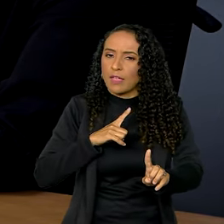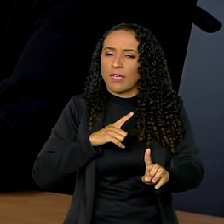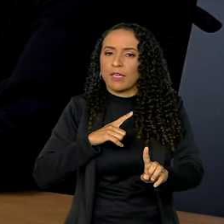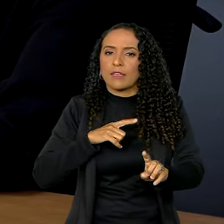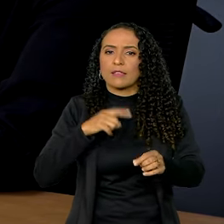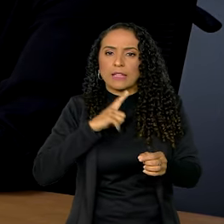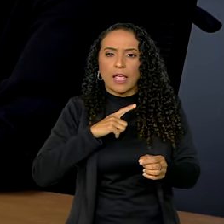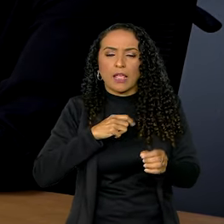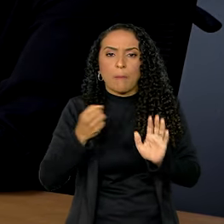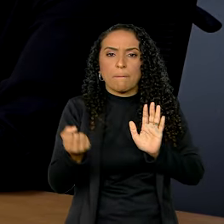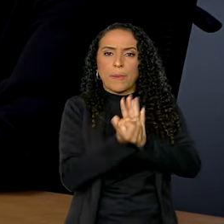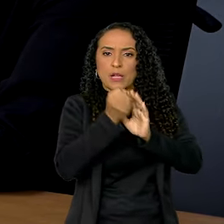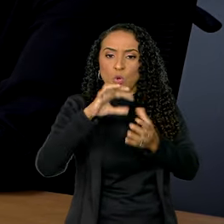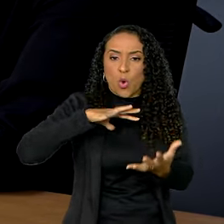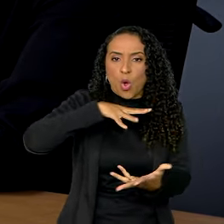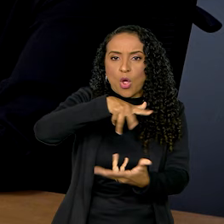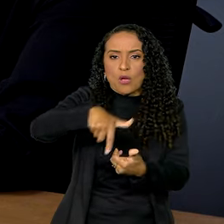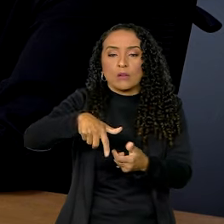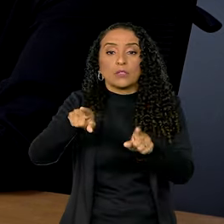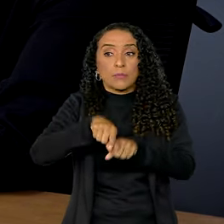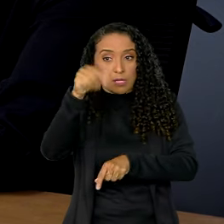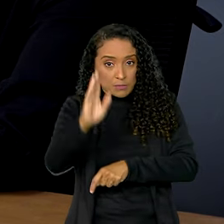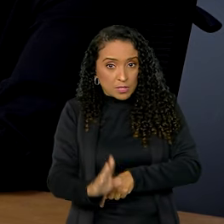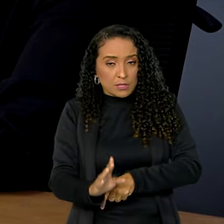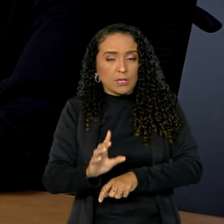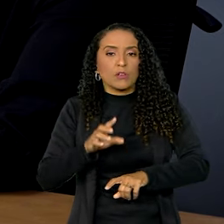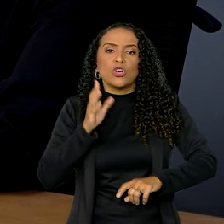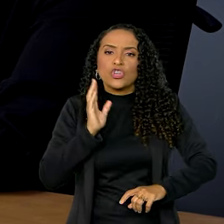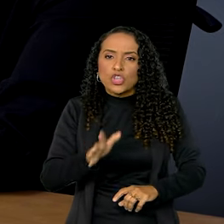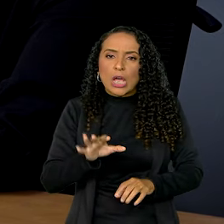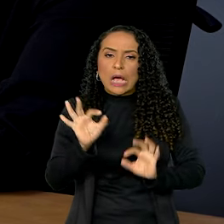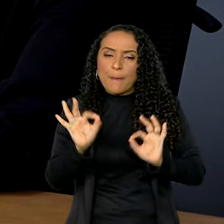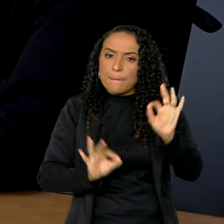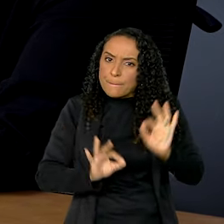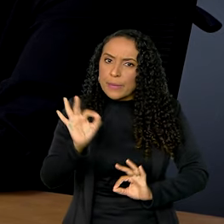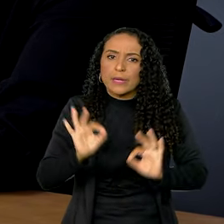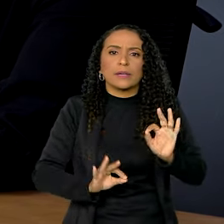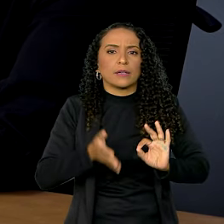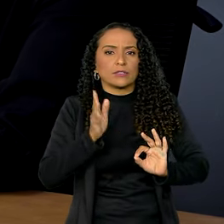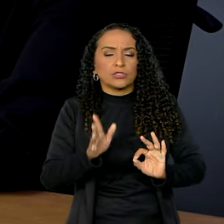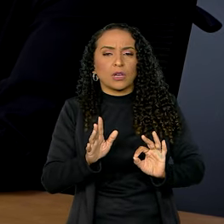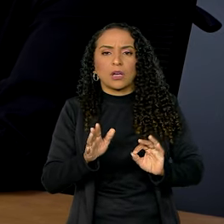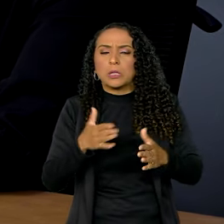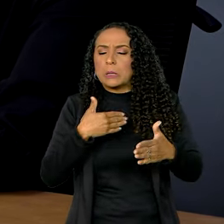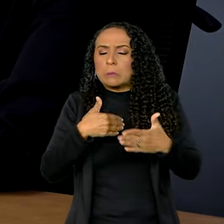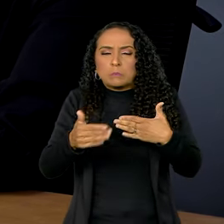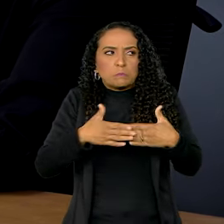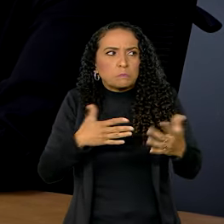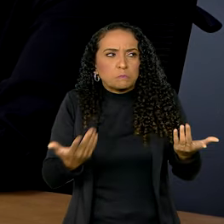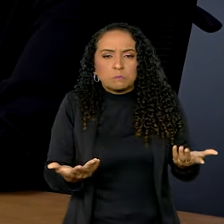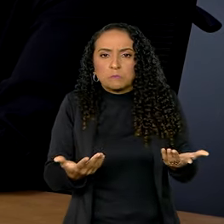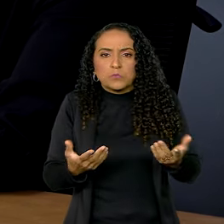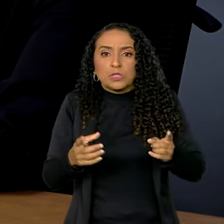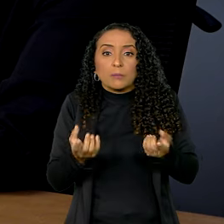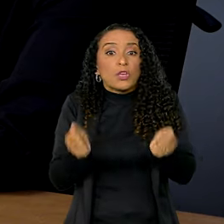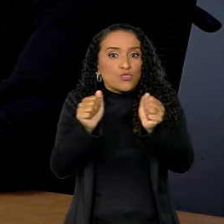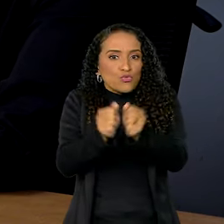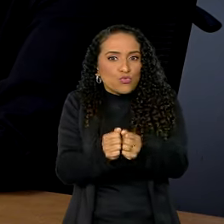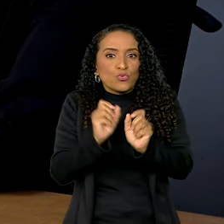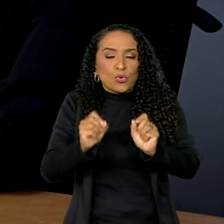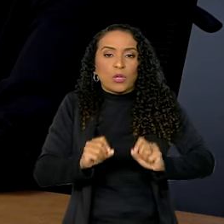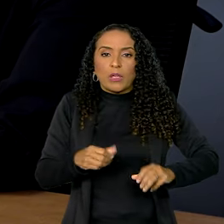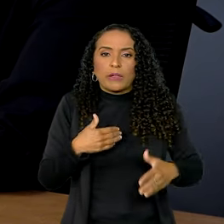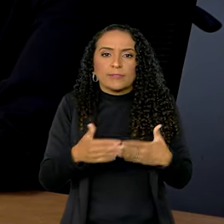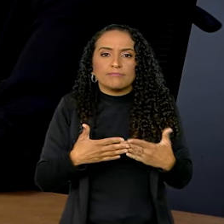né pactuado internacionalmente e nacionalmente o Brasil vem já vem se preparando para isso independente e em paralelo